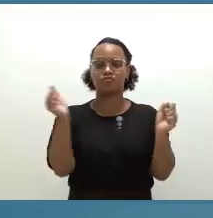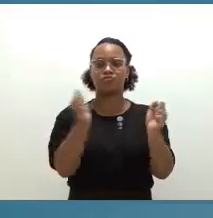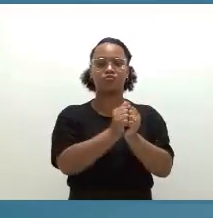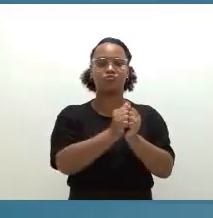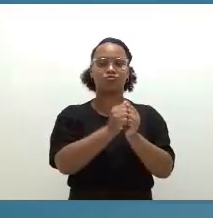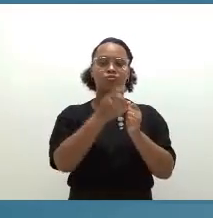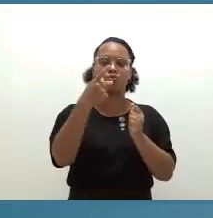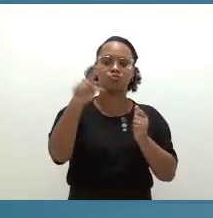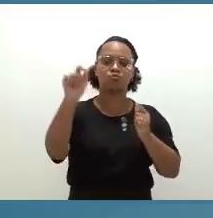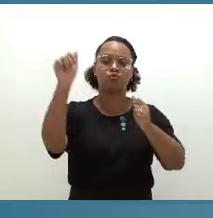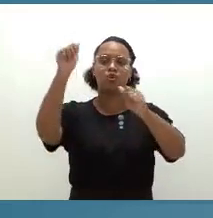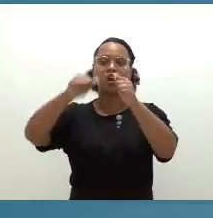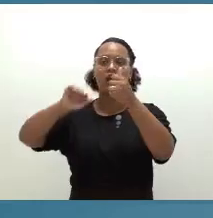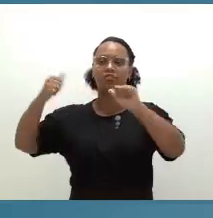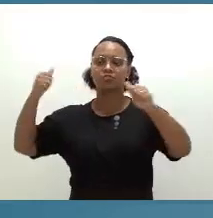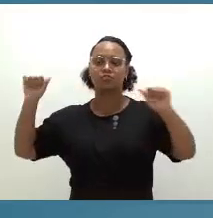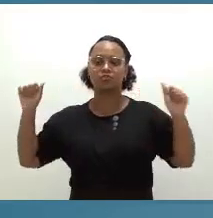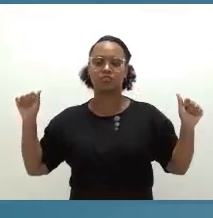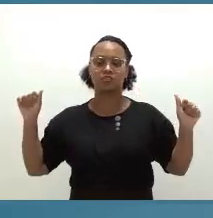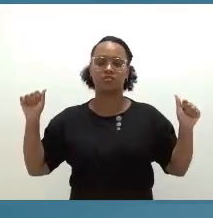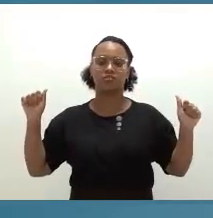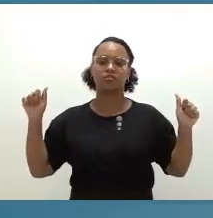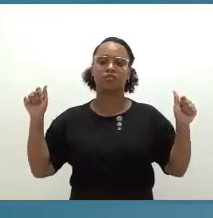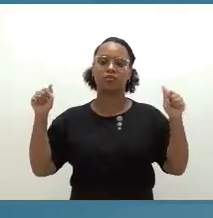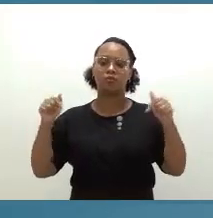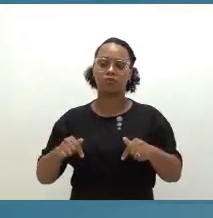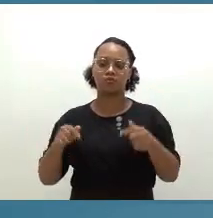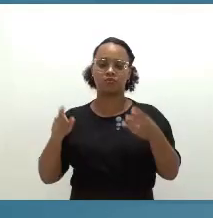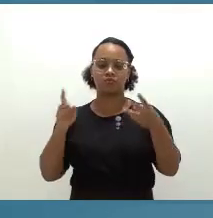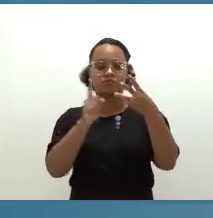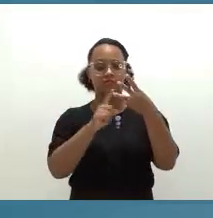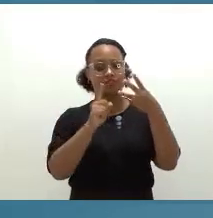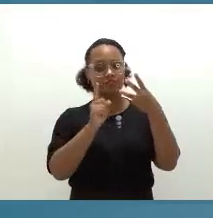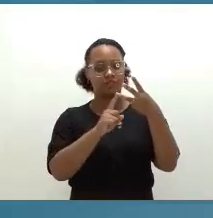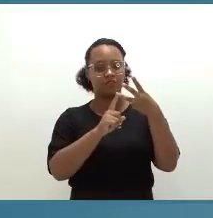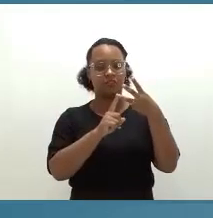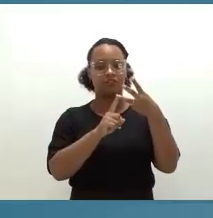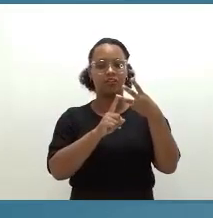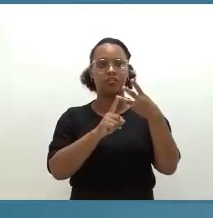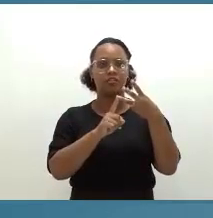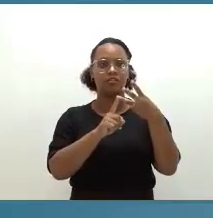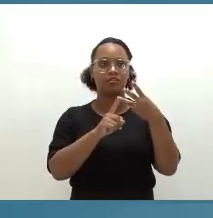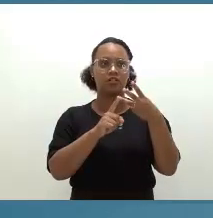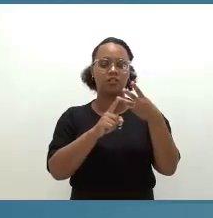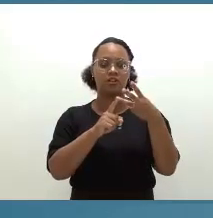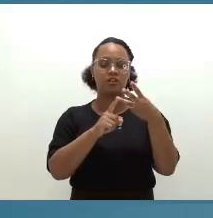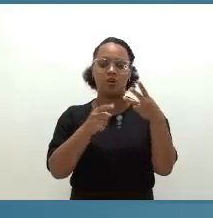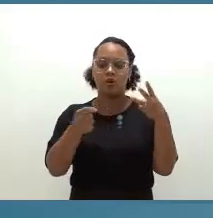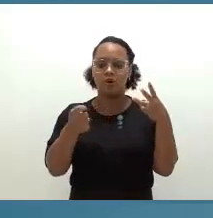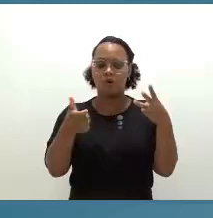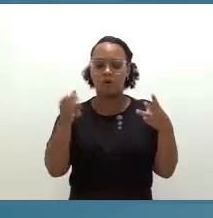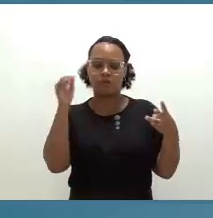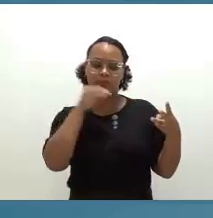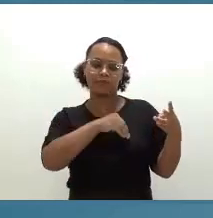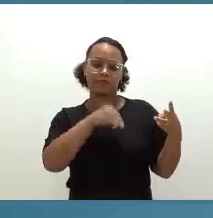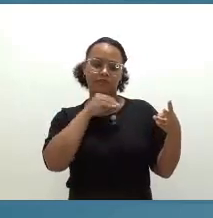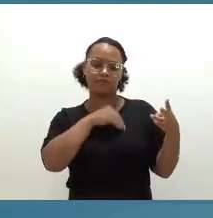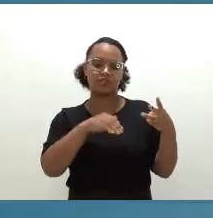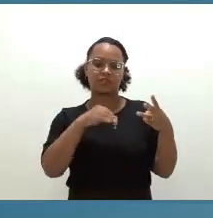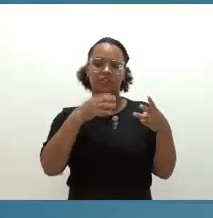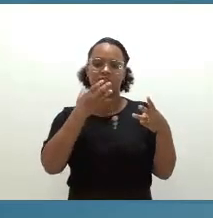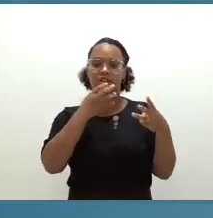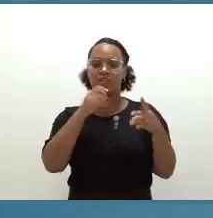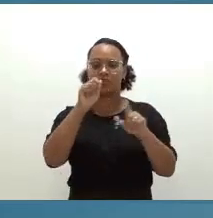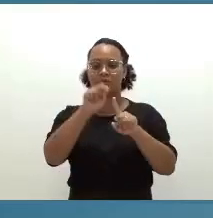profícua que Vossa Excelência vem fazendo. Terceiro, prestes a me aposentar em dezembro.